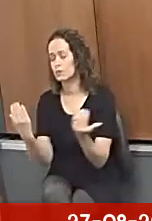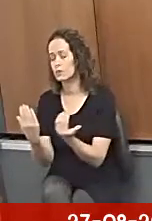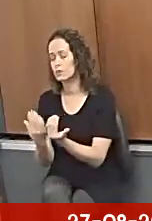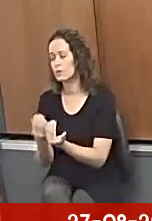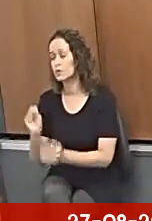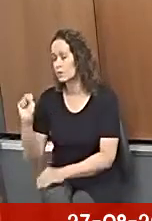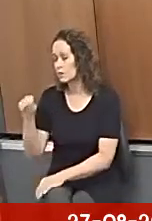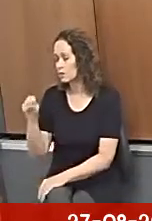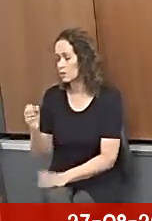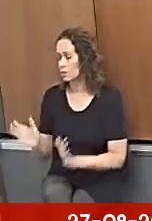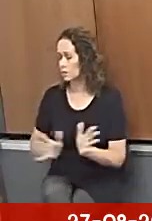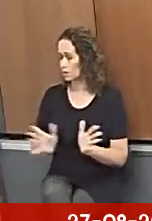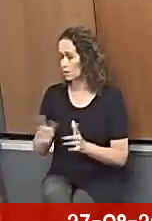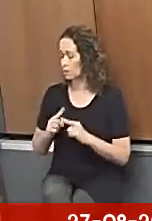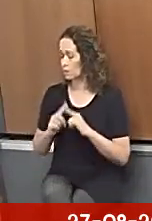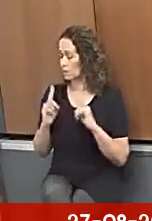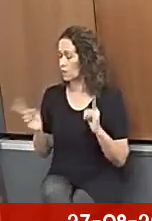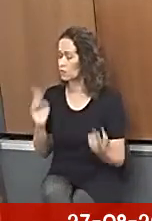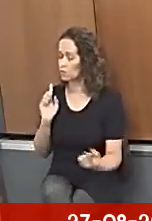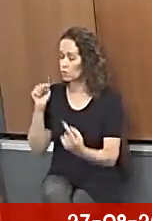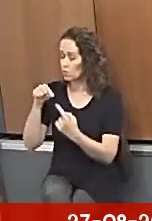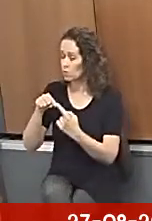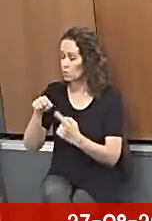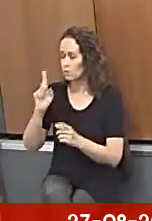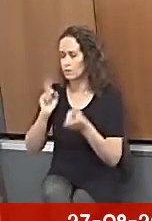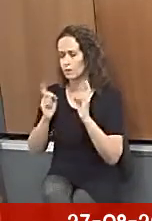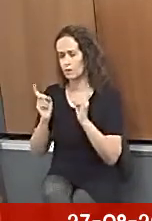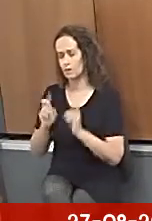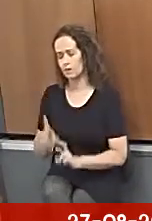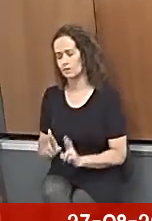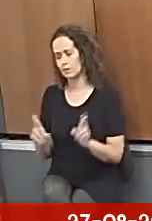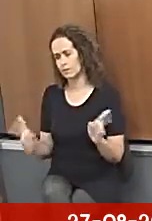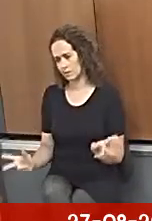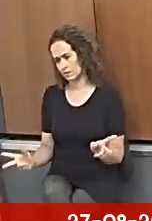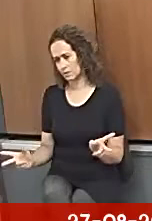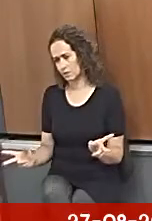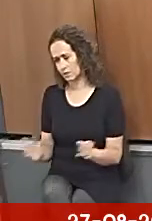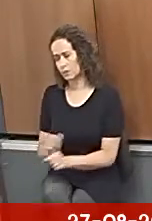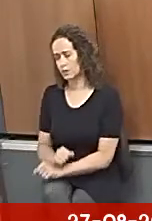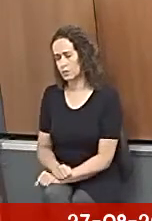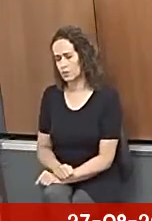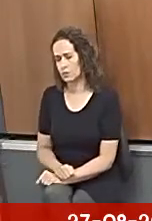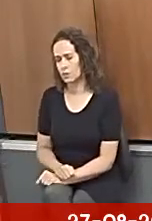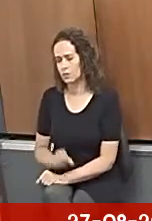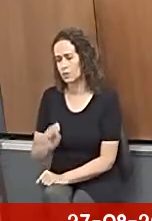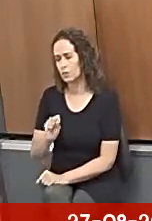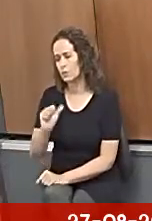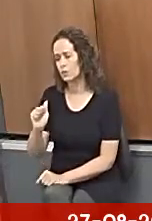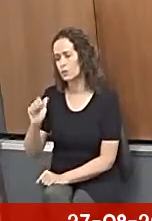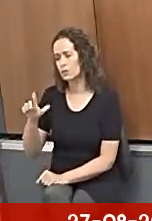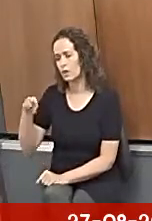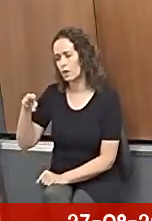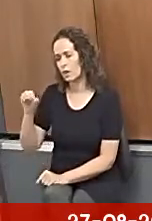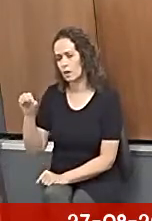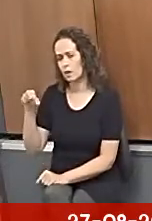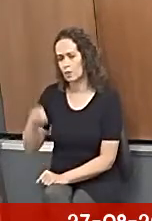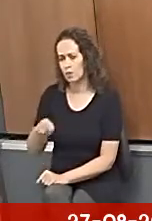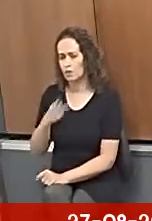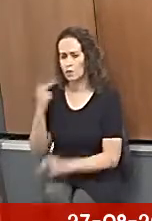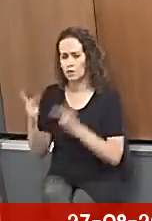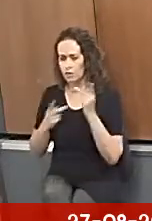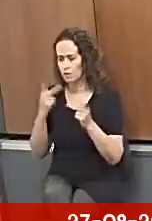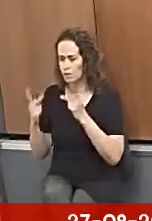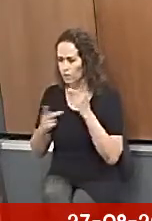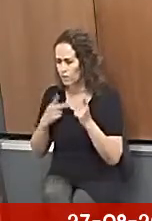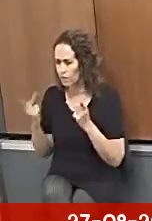mas acredito que não é esse o objetivo dessa reunião né o saimon né falou final e quando cheguei ele